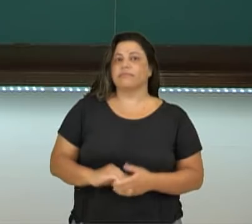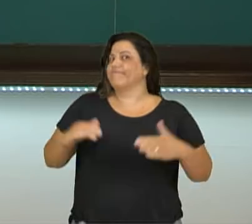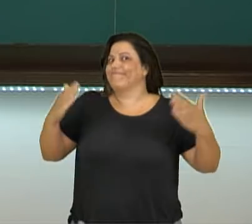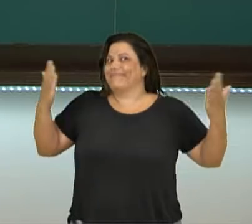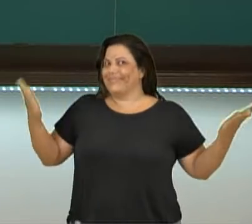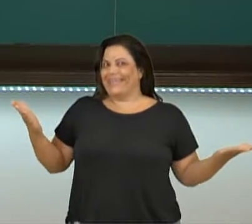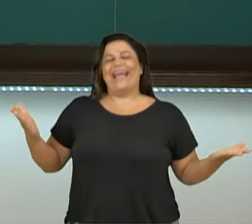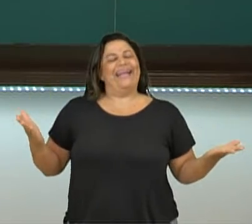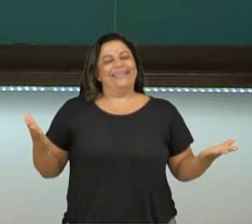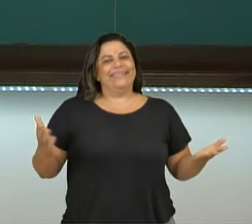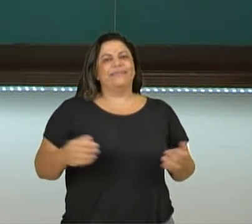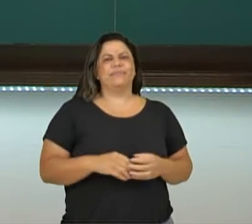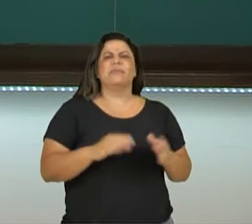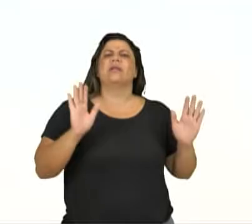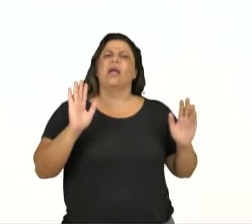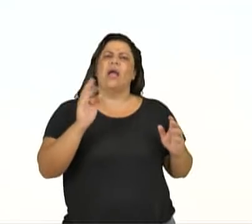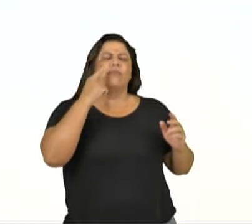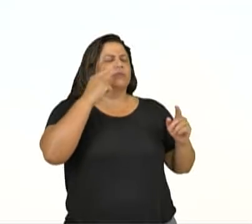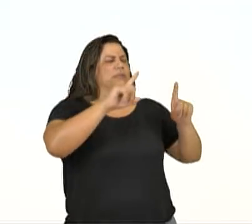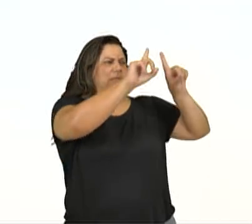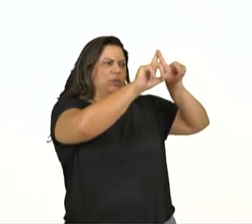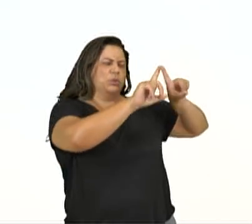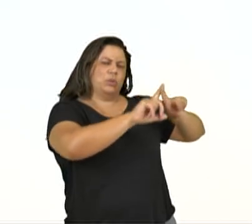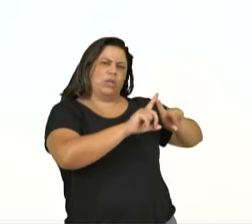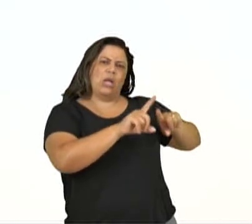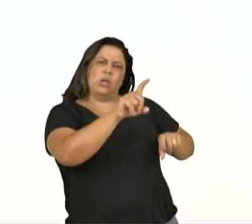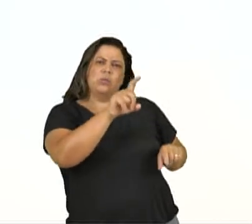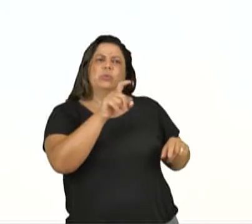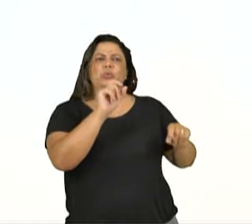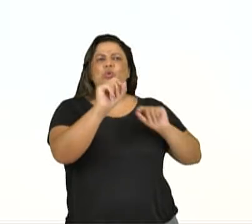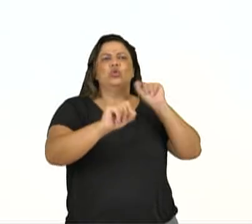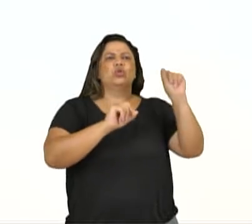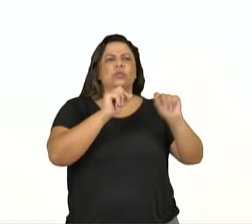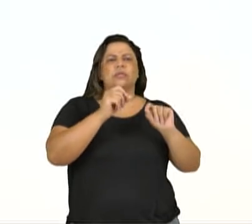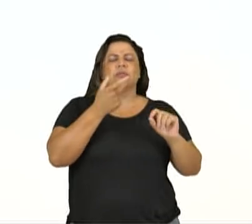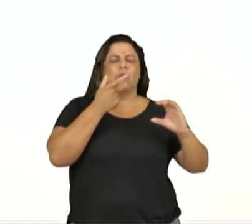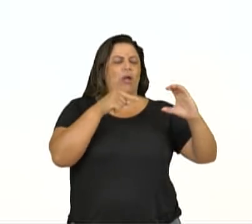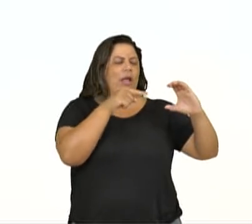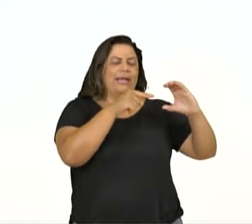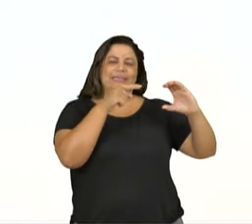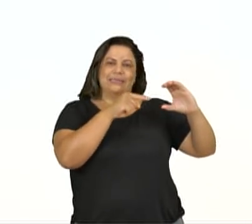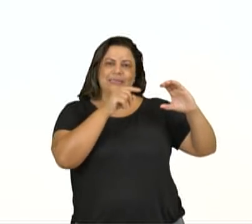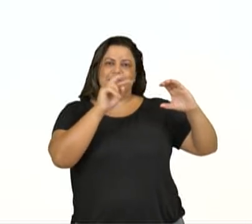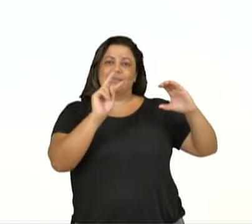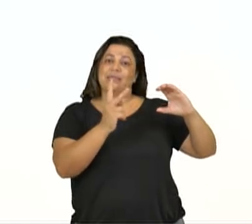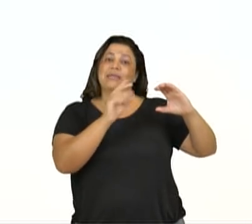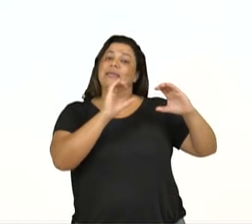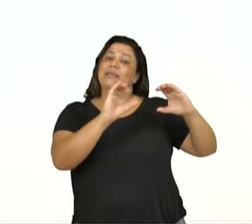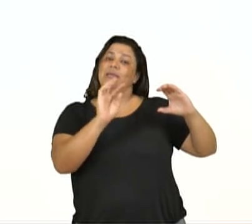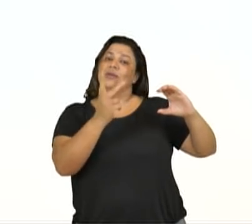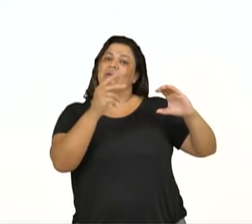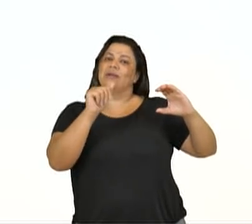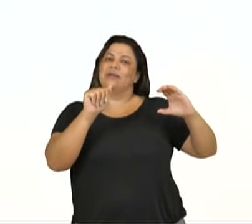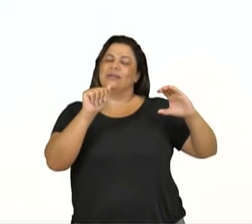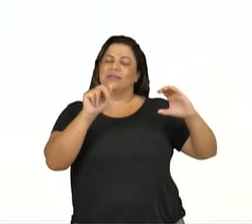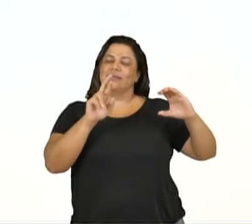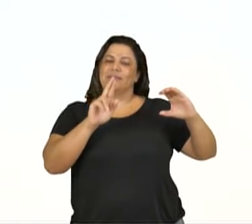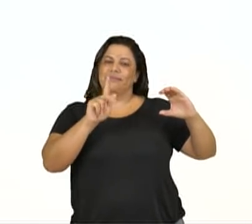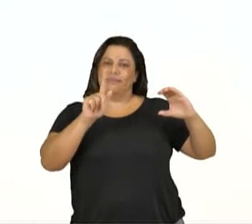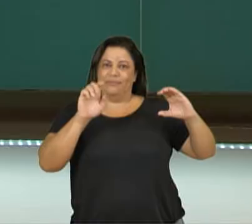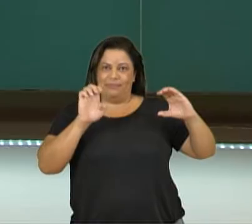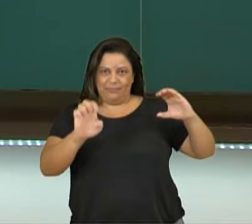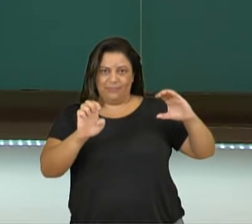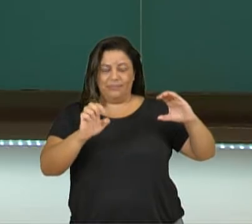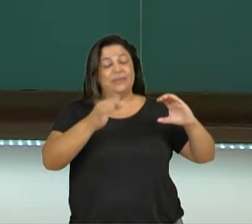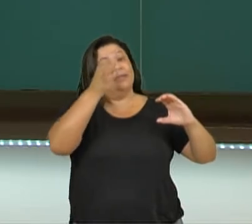E aí, pessoal, então assinalaram um X na letra C? Então, a letra C de charge, né, é a alternativa correta